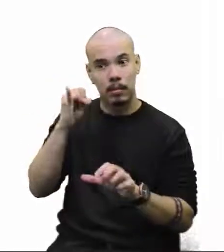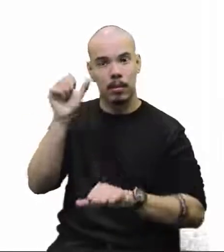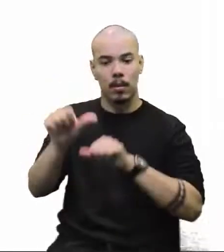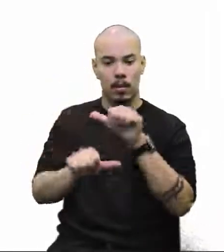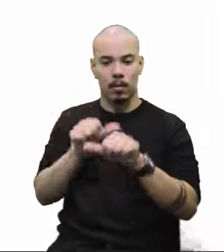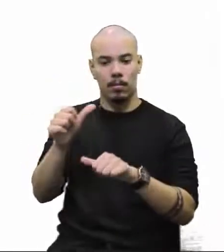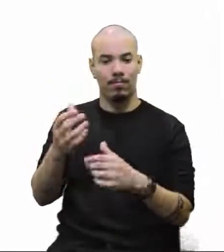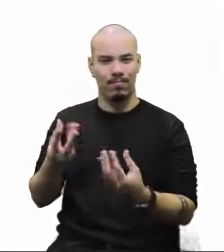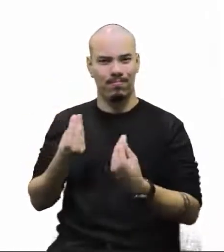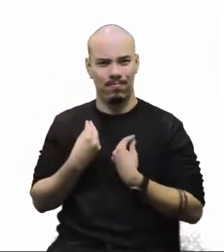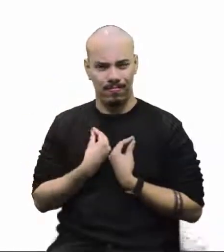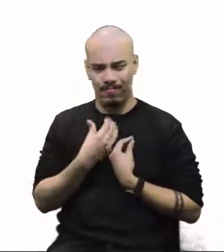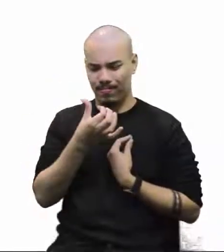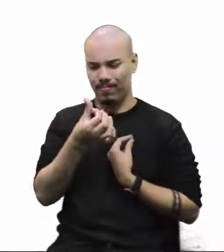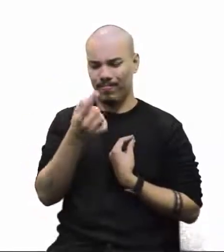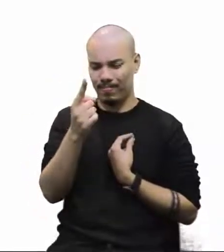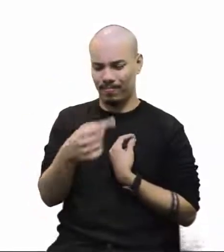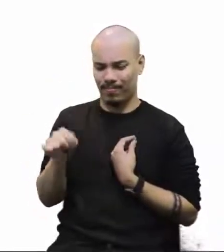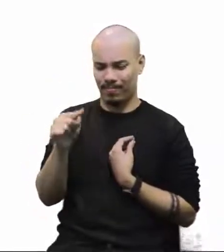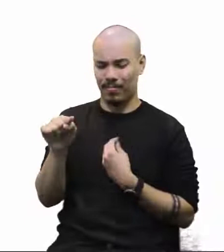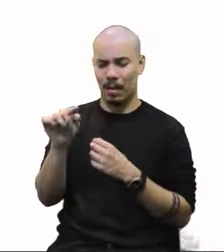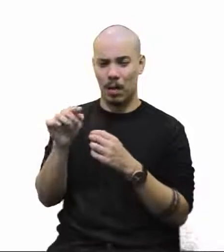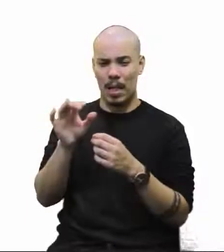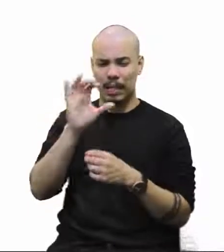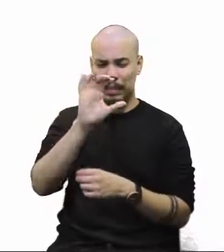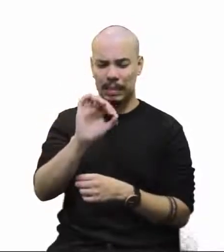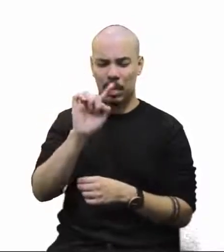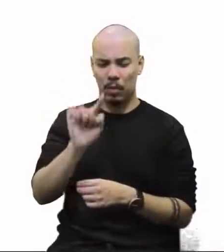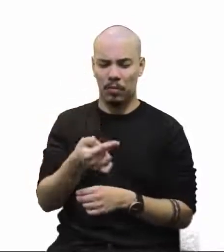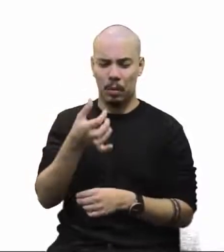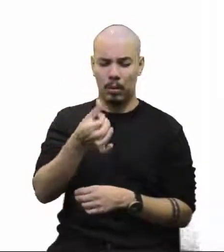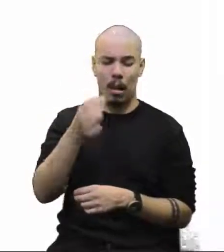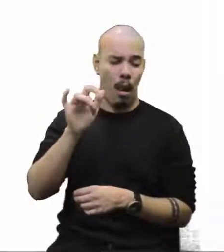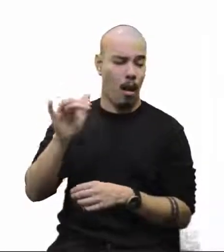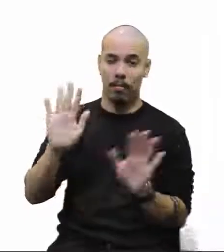ia ficar um resultado muito pequeno, ruim de leitura, né?